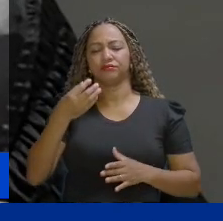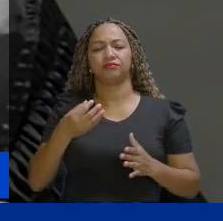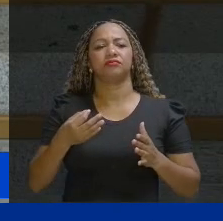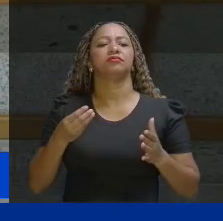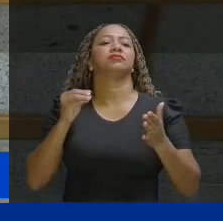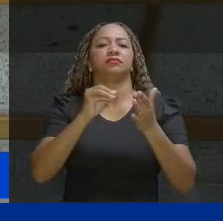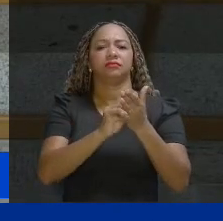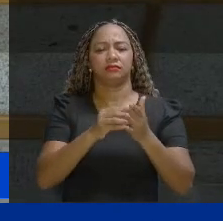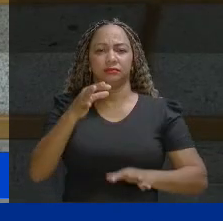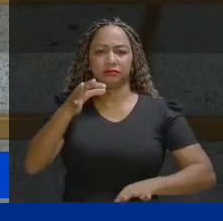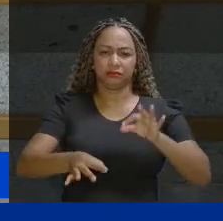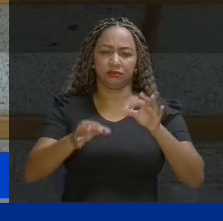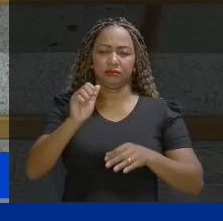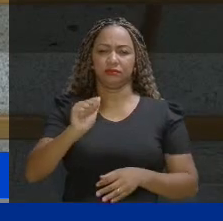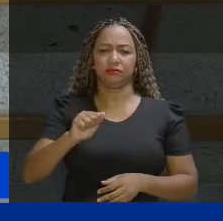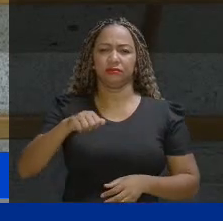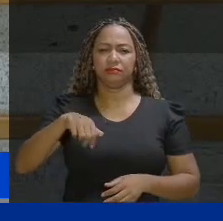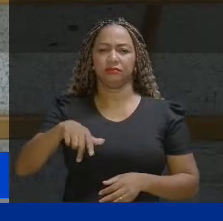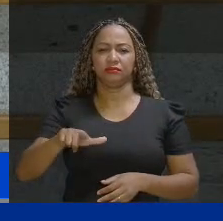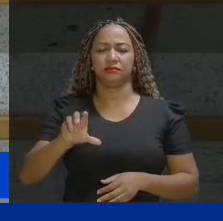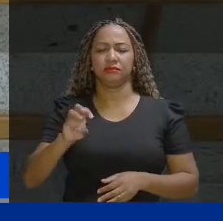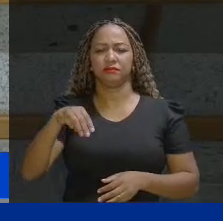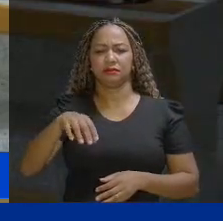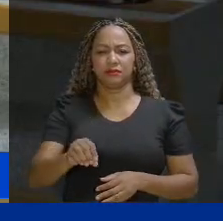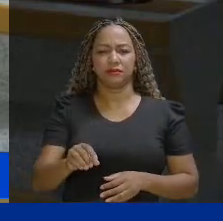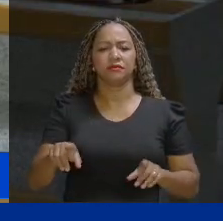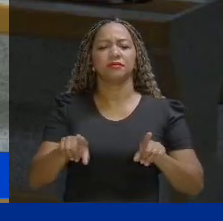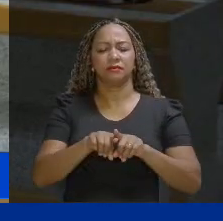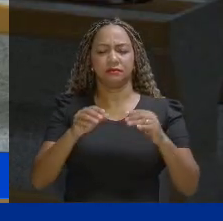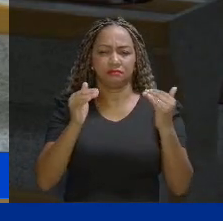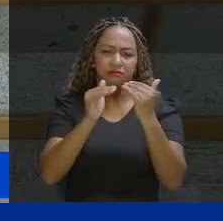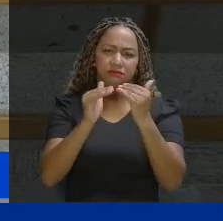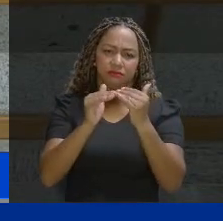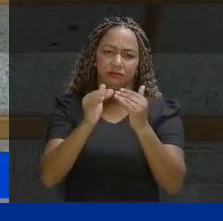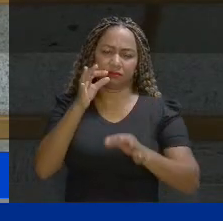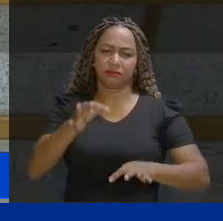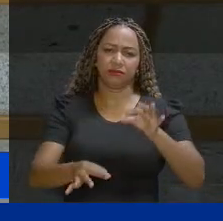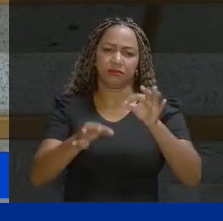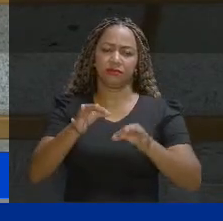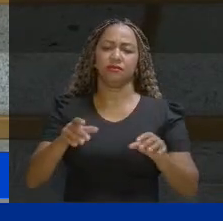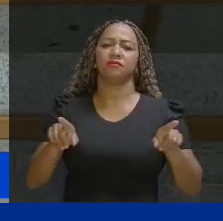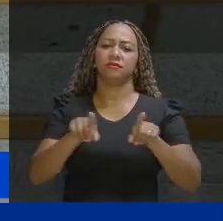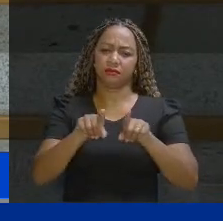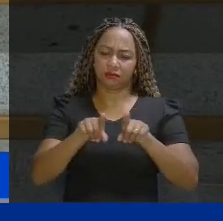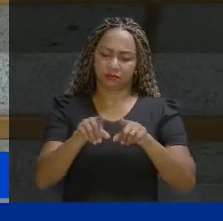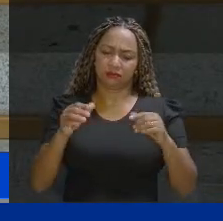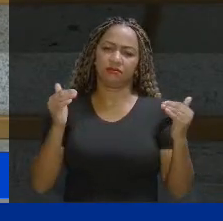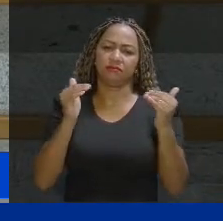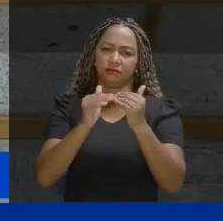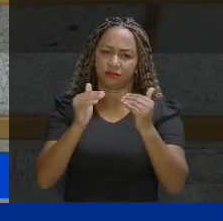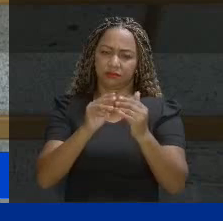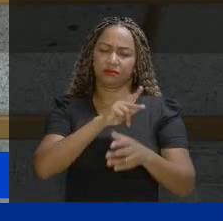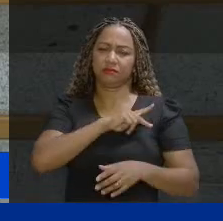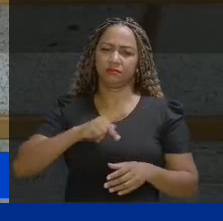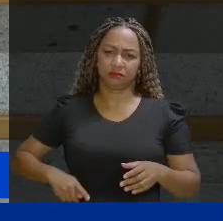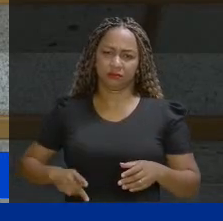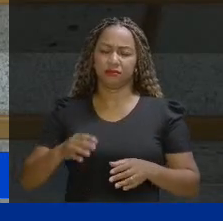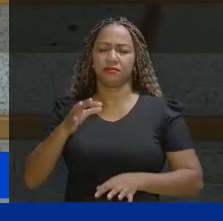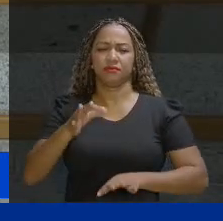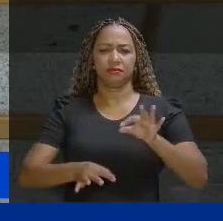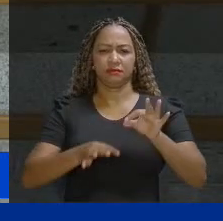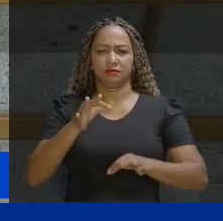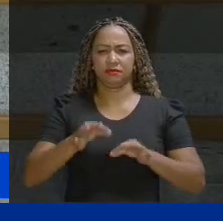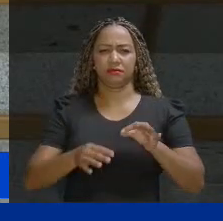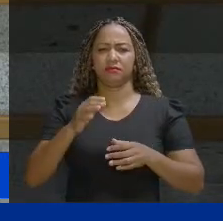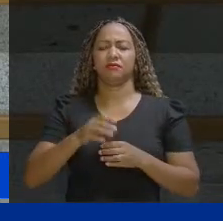ministerial. Desembargador Luiz Carlos Anselmo Torque. Gonçalves. Foco na paz Também central da concordo, senhor mesa. presidente. Luísa Tina Souza. Concordo, presidente.